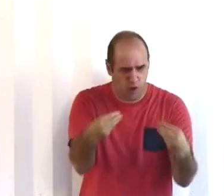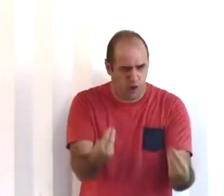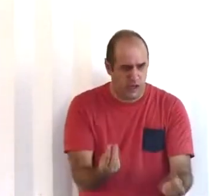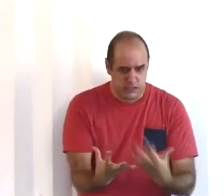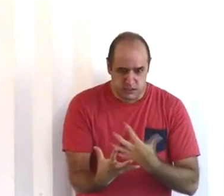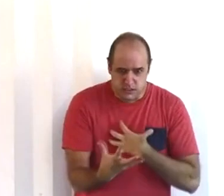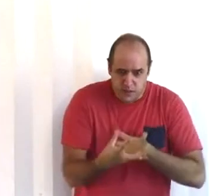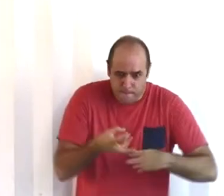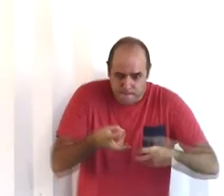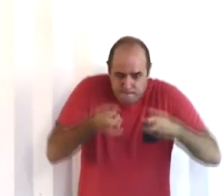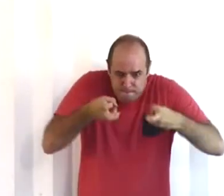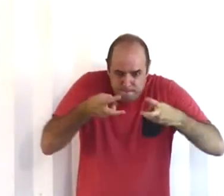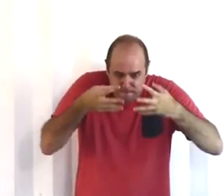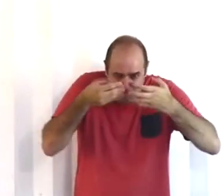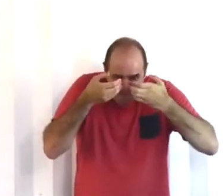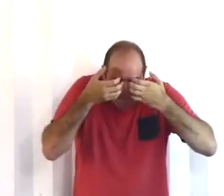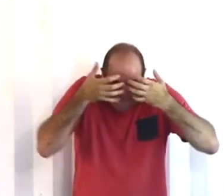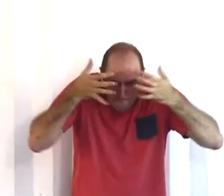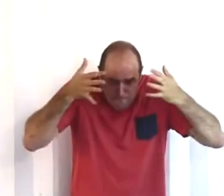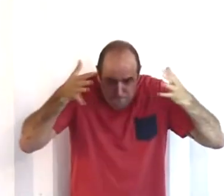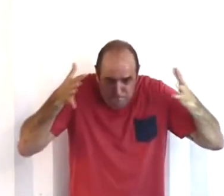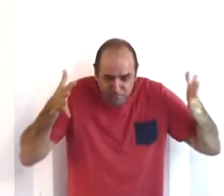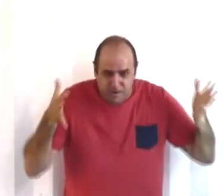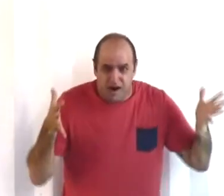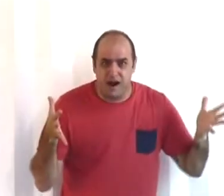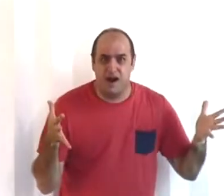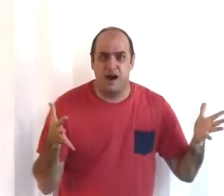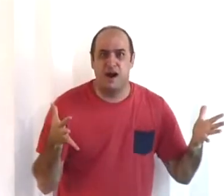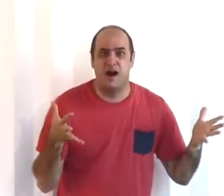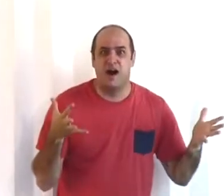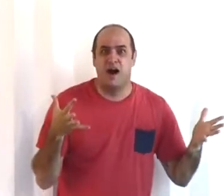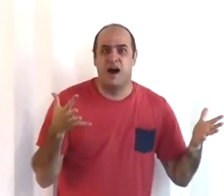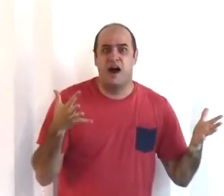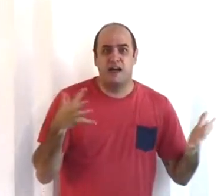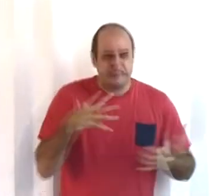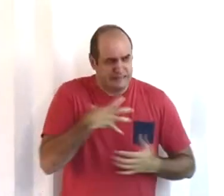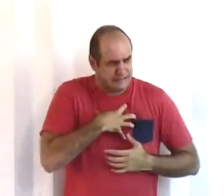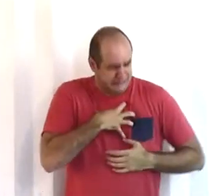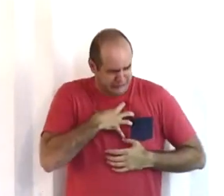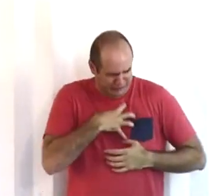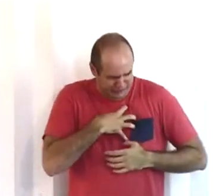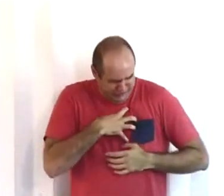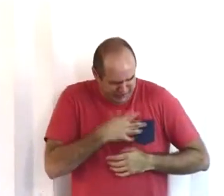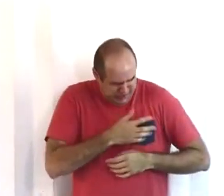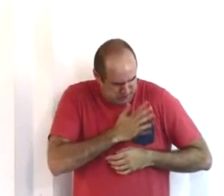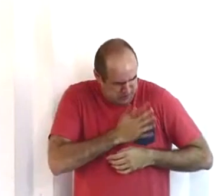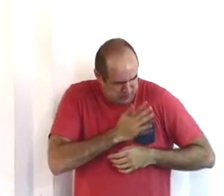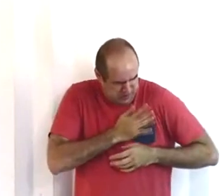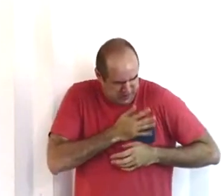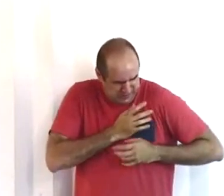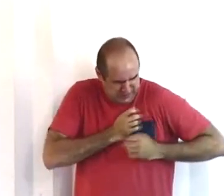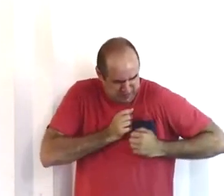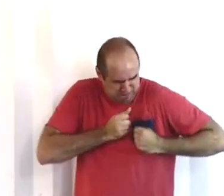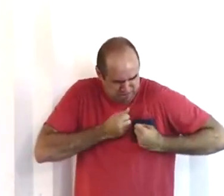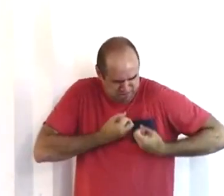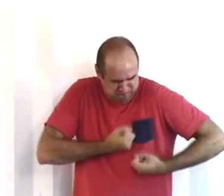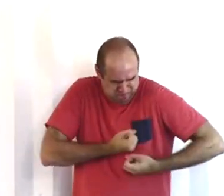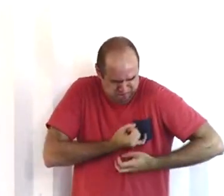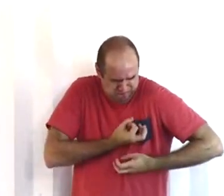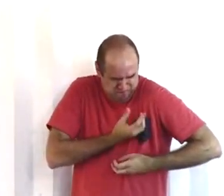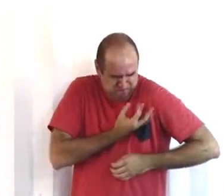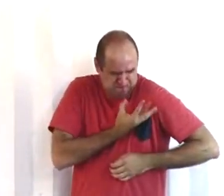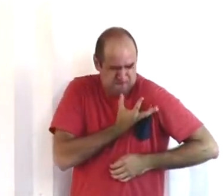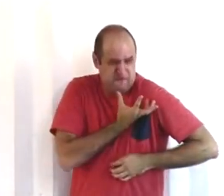reacendeu. E então eles disseram: porventura o nosso coração não acendeu, porventura nós